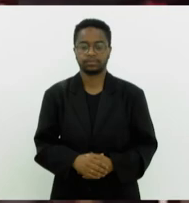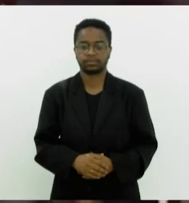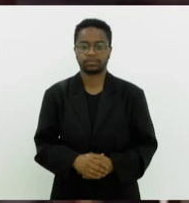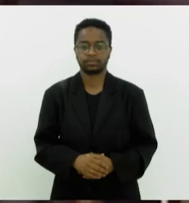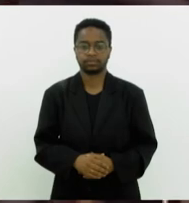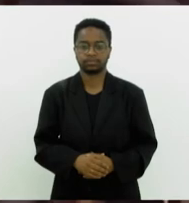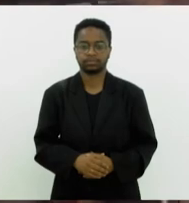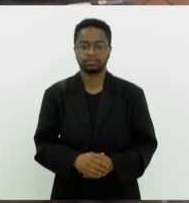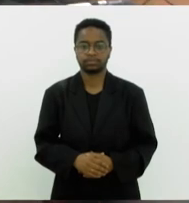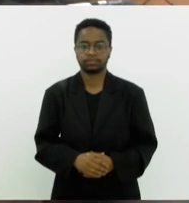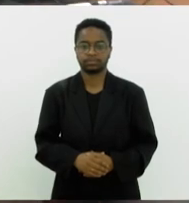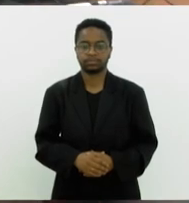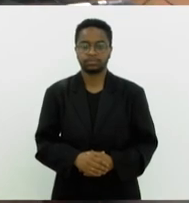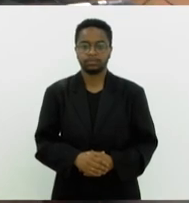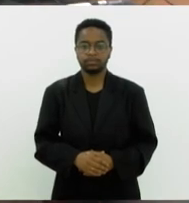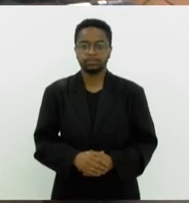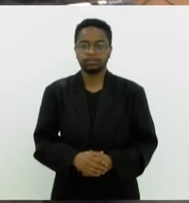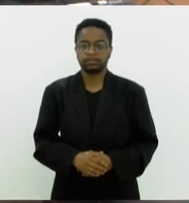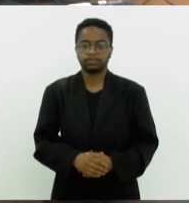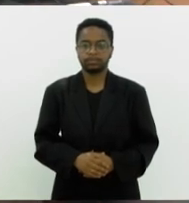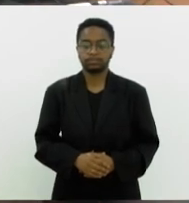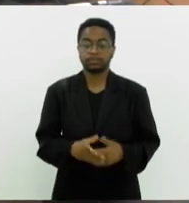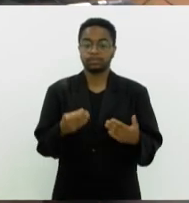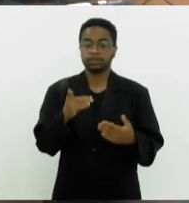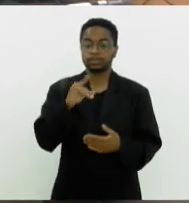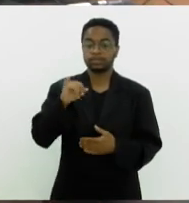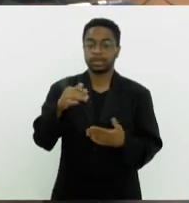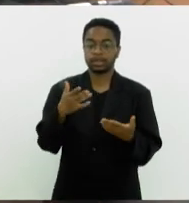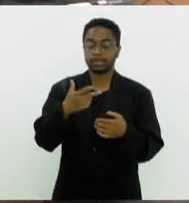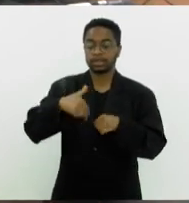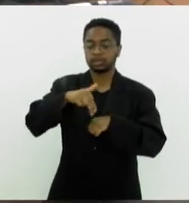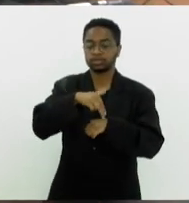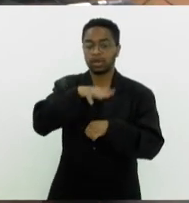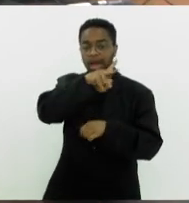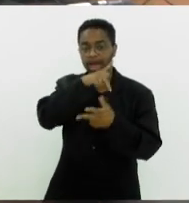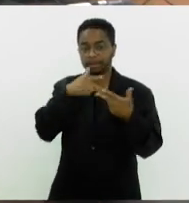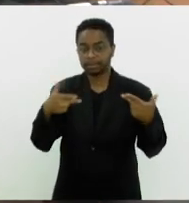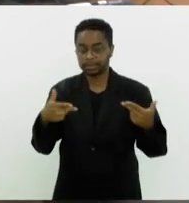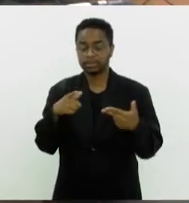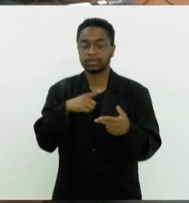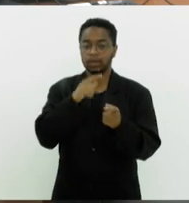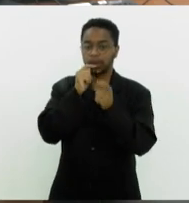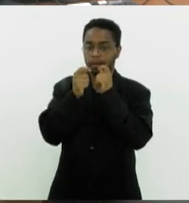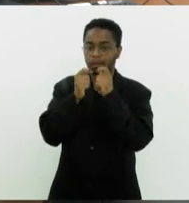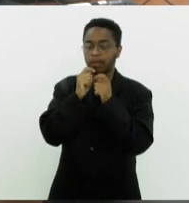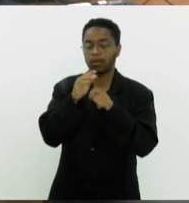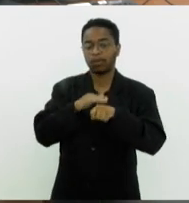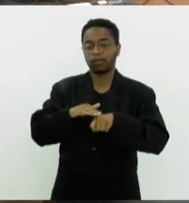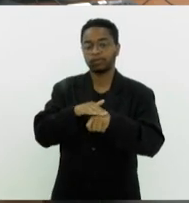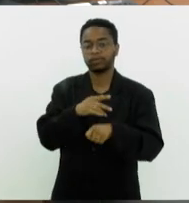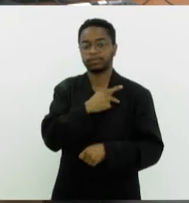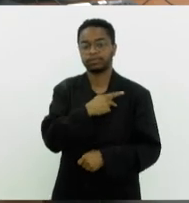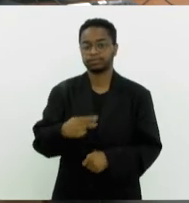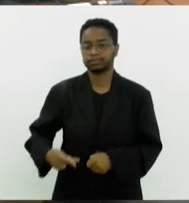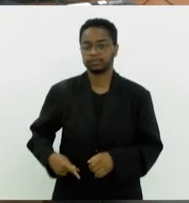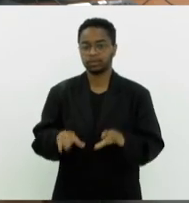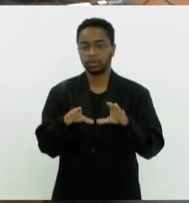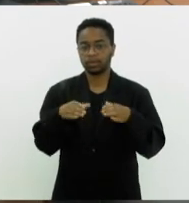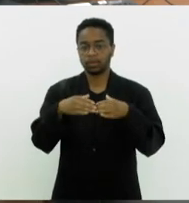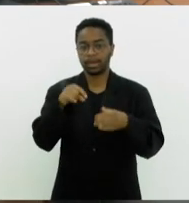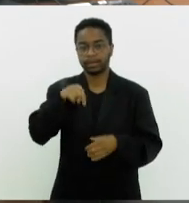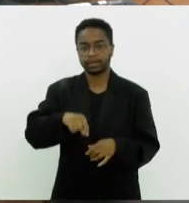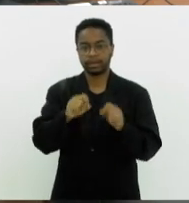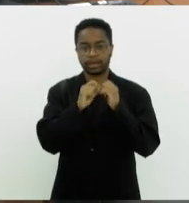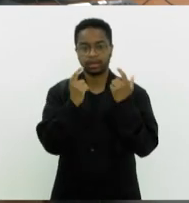cidadedasartes.rio.rj.gov.br. E no Dia Nacional dos Animais, o repórter Rafael Dias conversou com o presidente da comissão aqui da